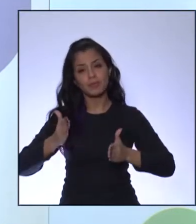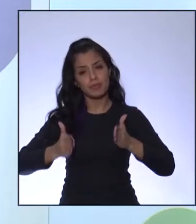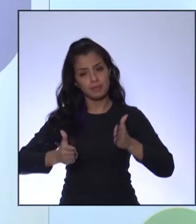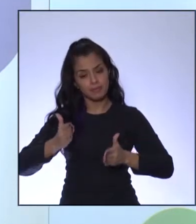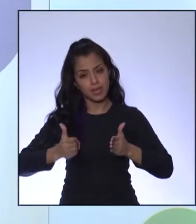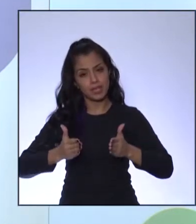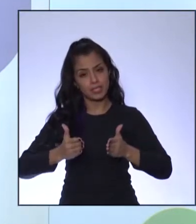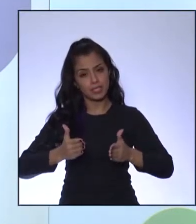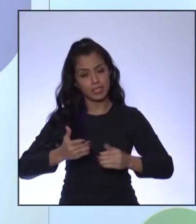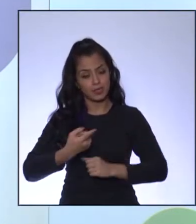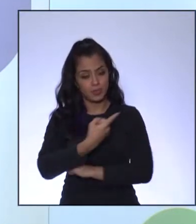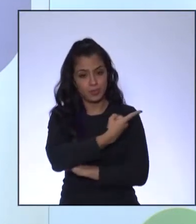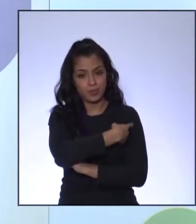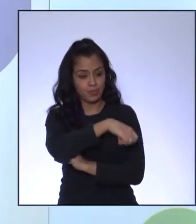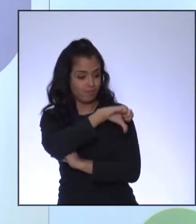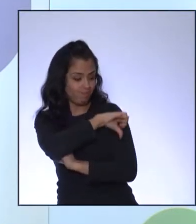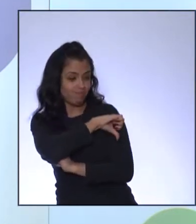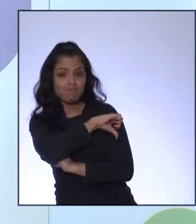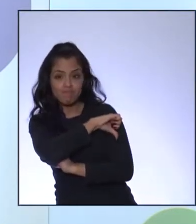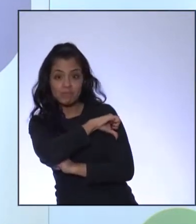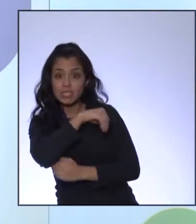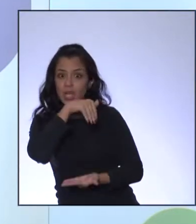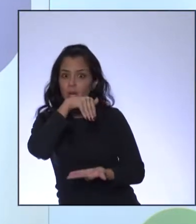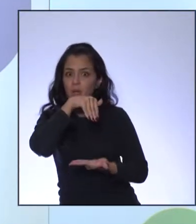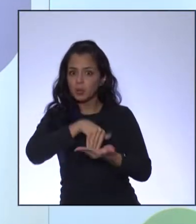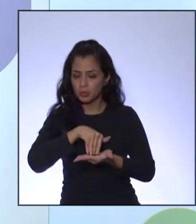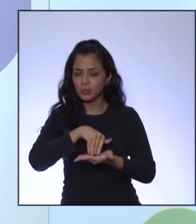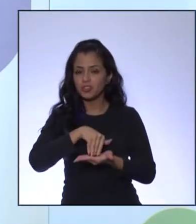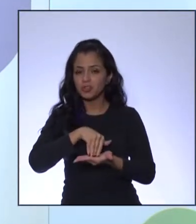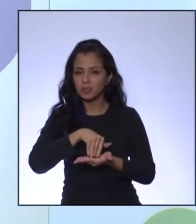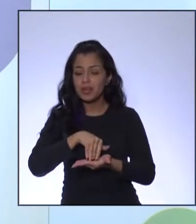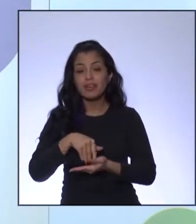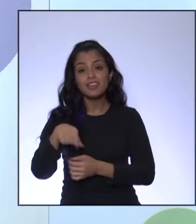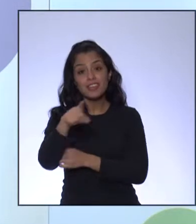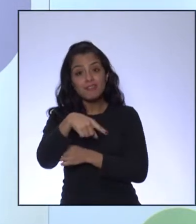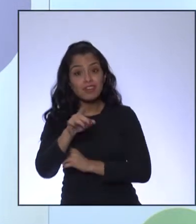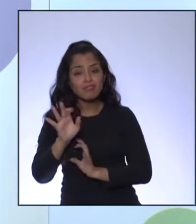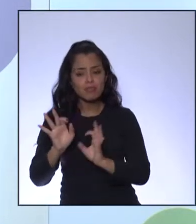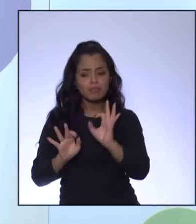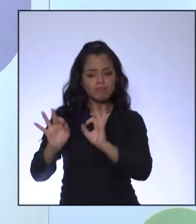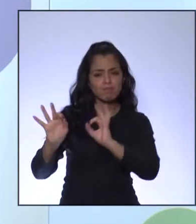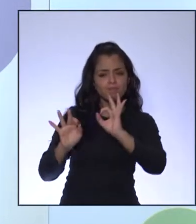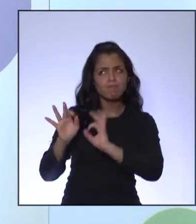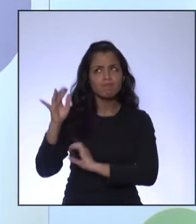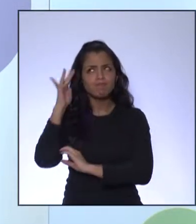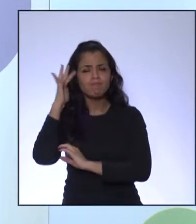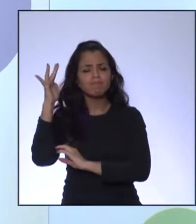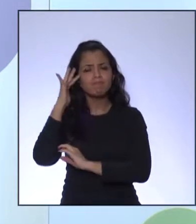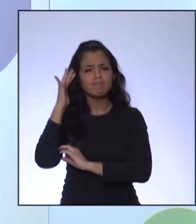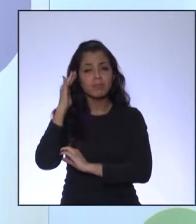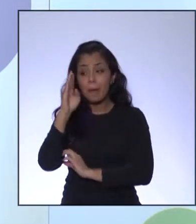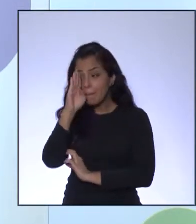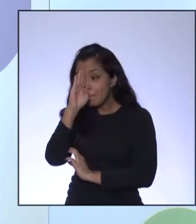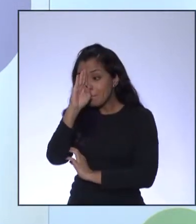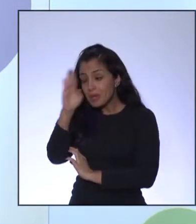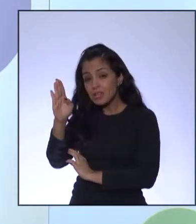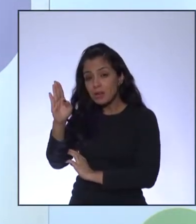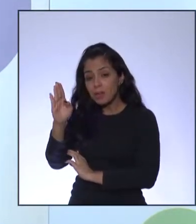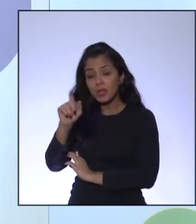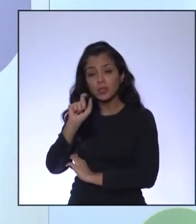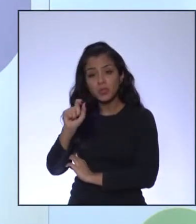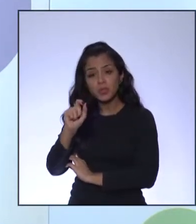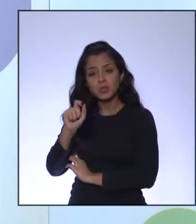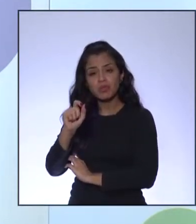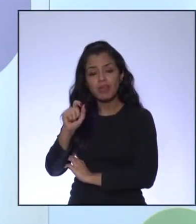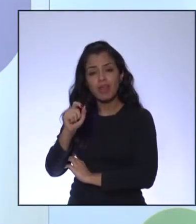ensino fundamental, vocês vão projetar algumas coisas, principalmente como que vocês dão continuidade no